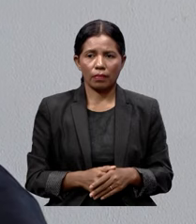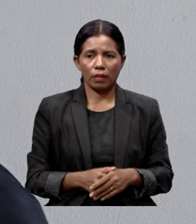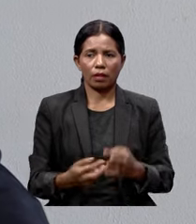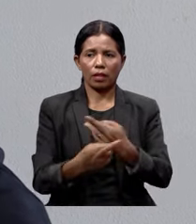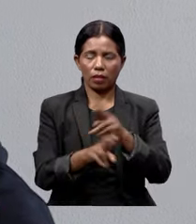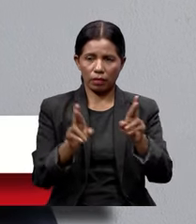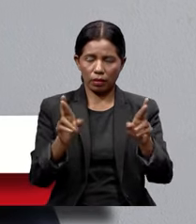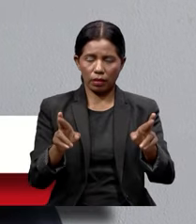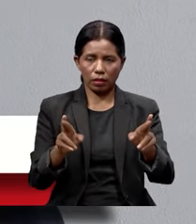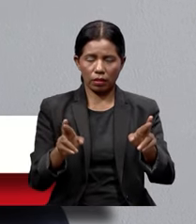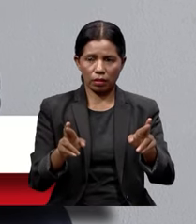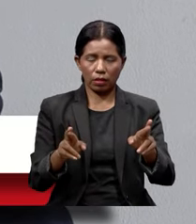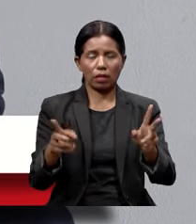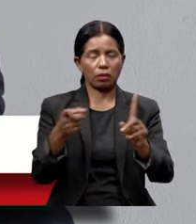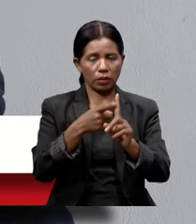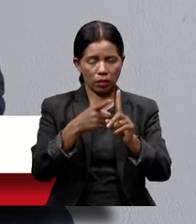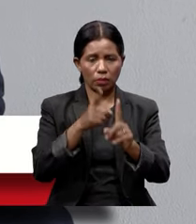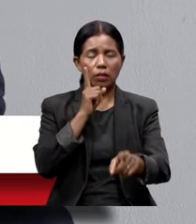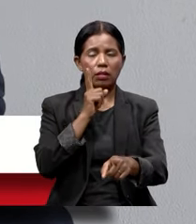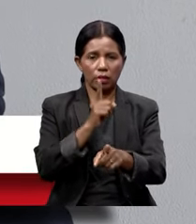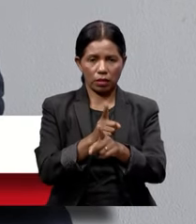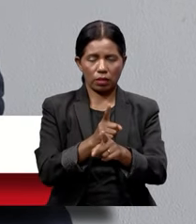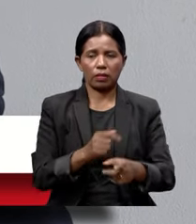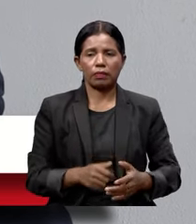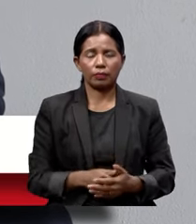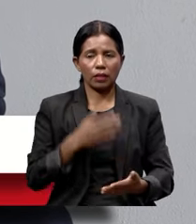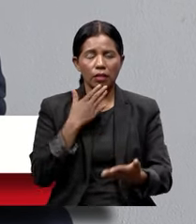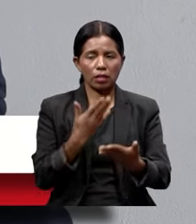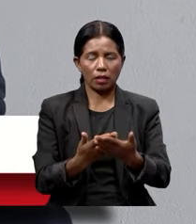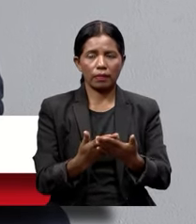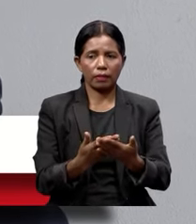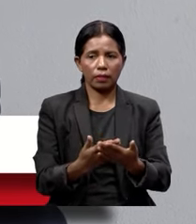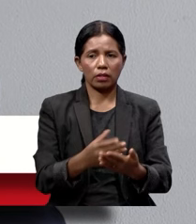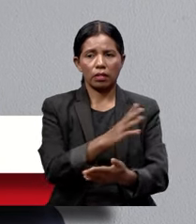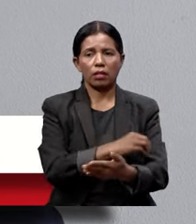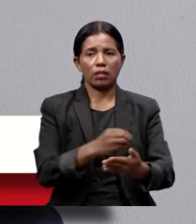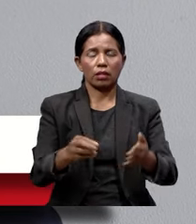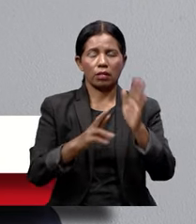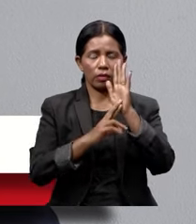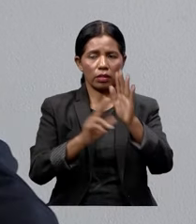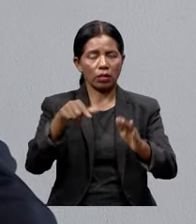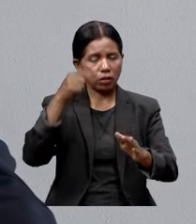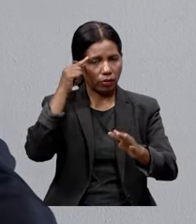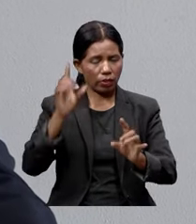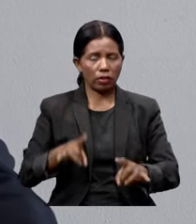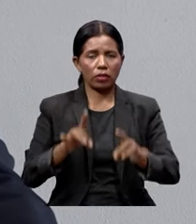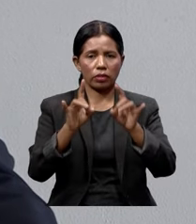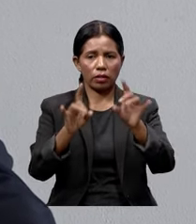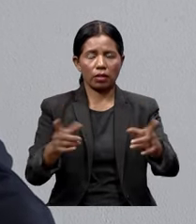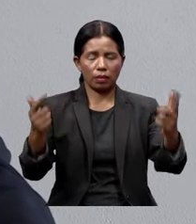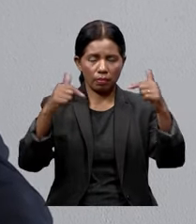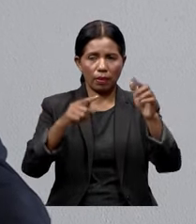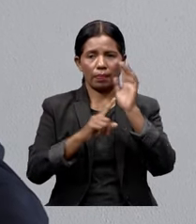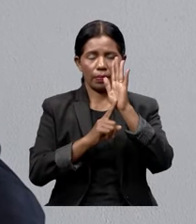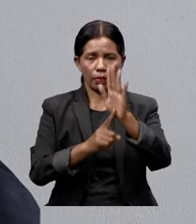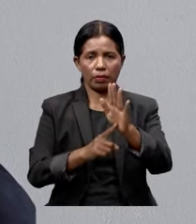resultado positivo de TVS. E o Sr. Steve representa o governo da Austrália, mas informa